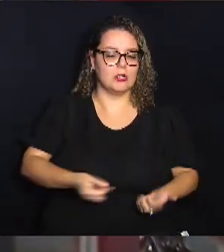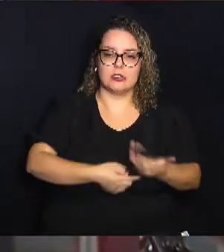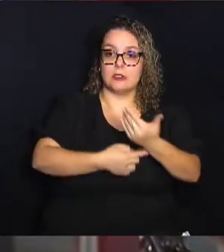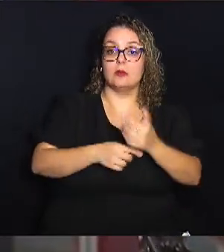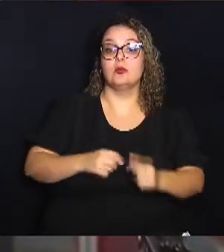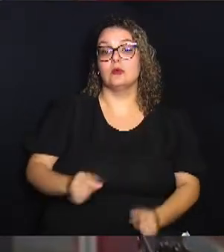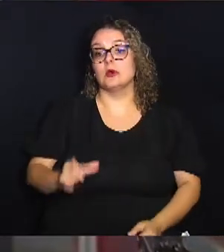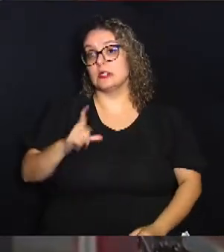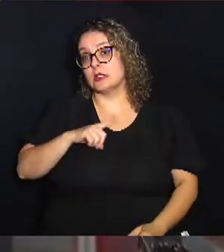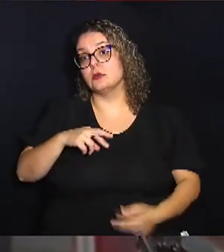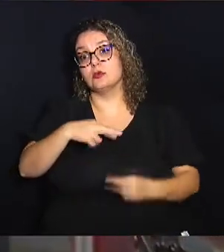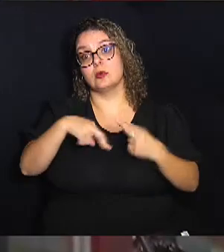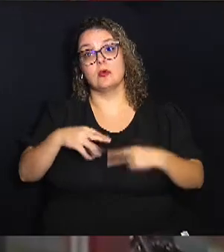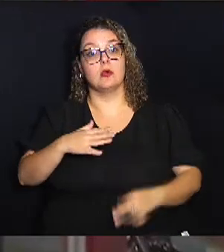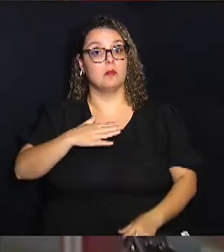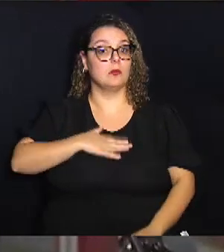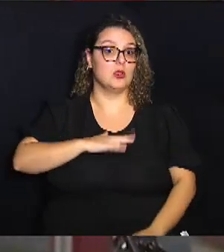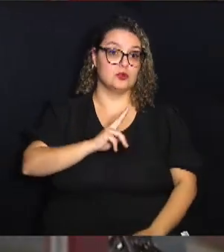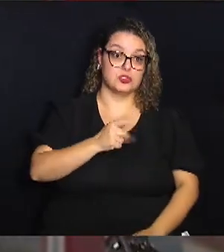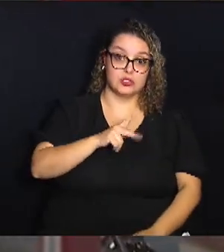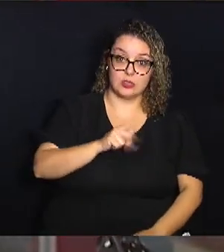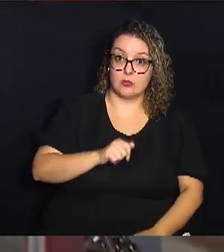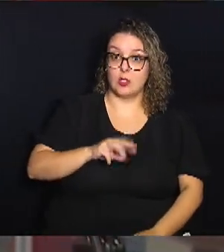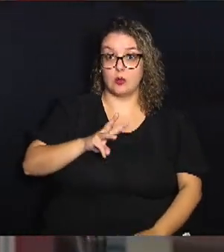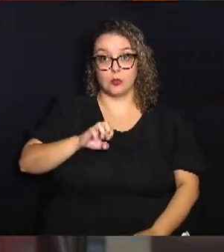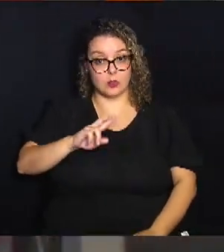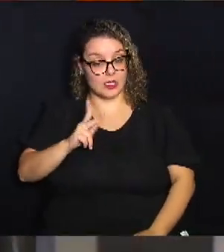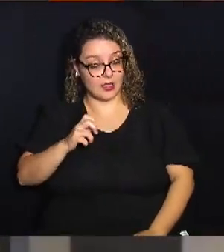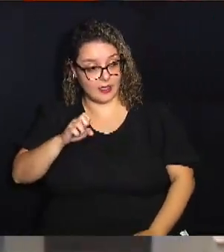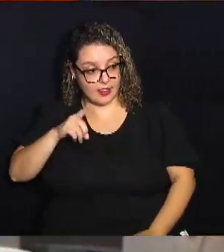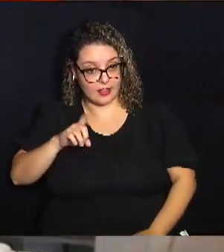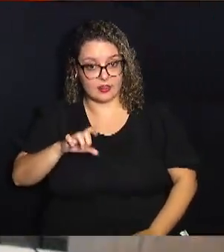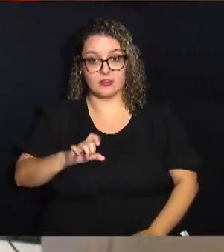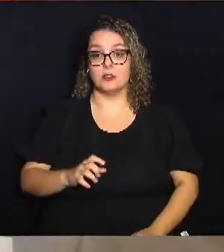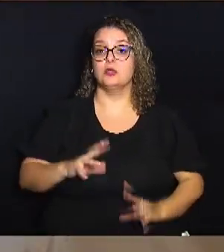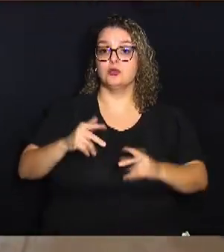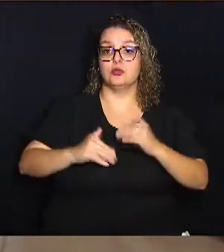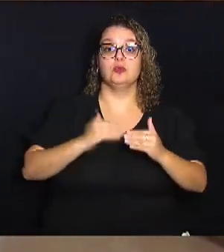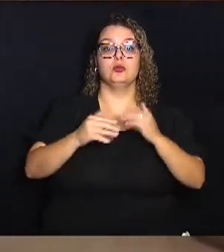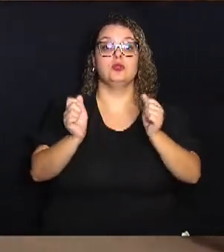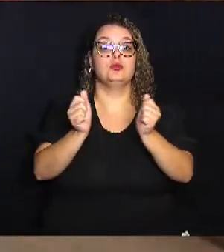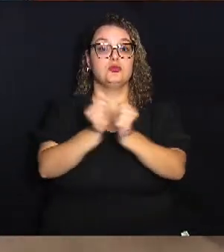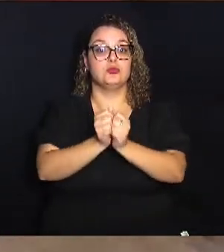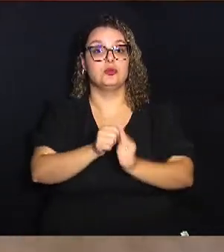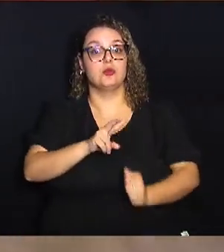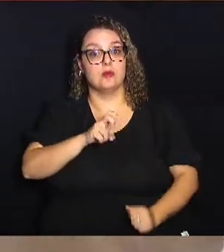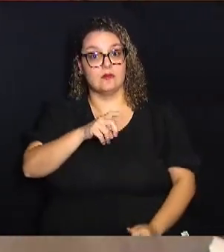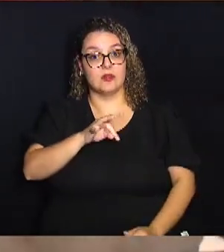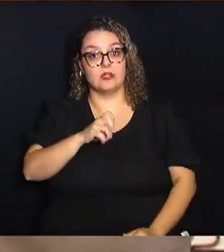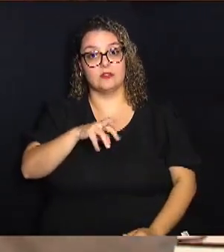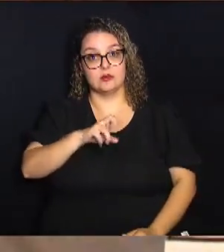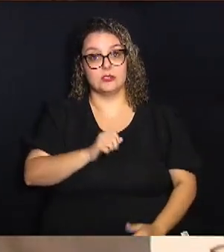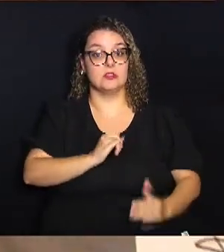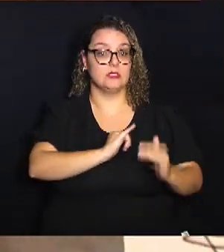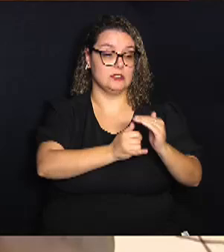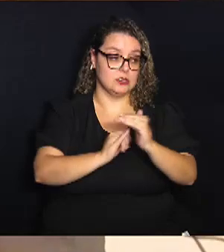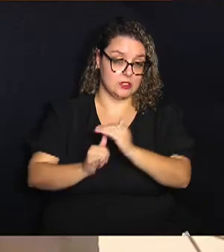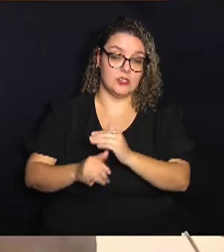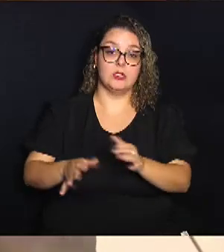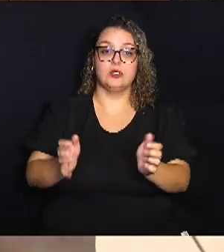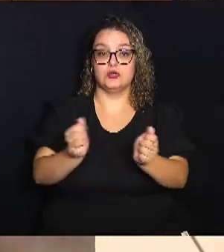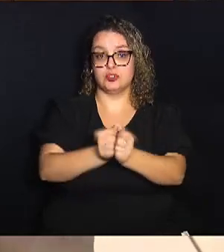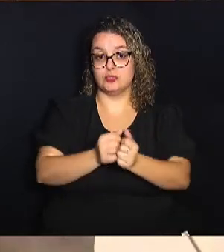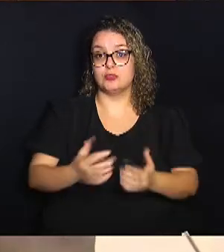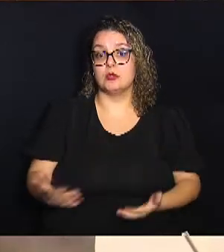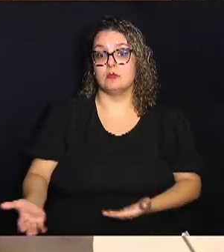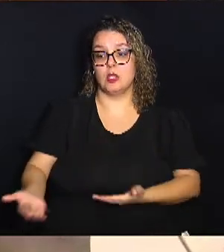tem tudo a ver com a Meu Chapa, com a WeHandle, com tudo que a gente constrói aqui, junto com a Venture Hub e com as startups, né, que é trazer essa